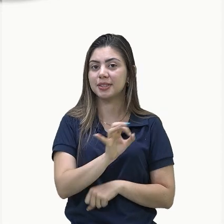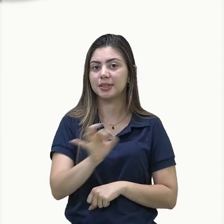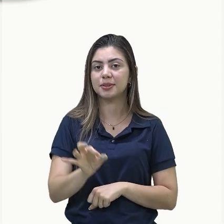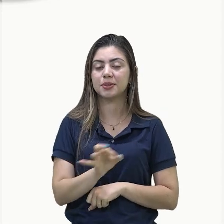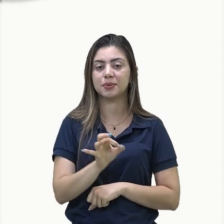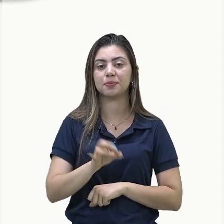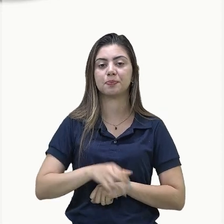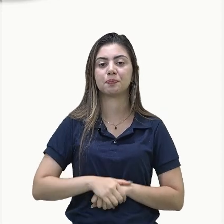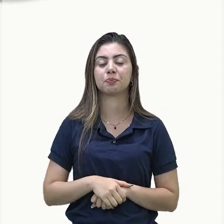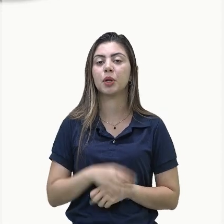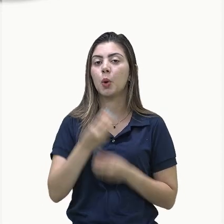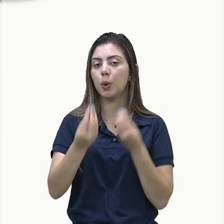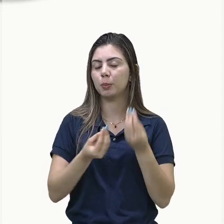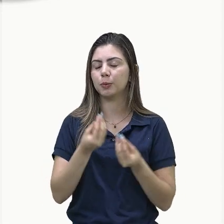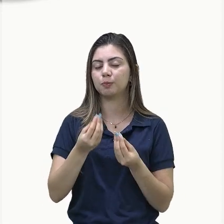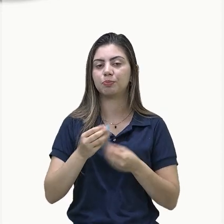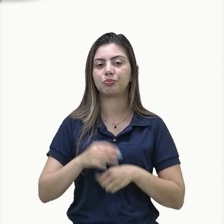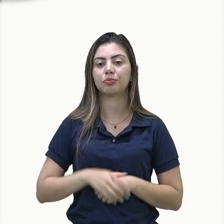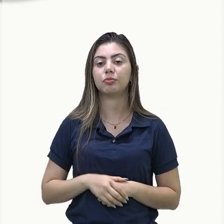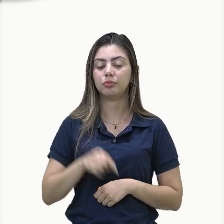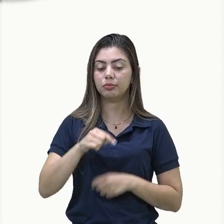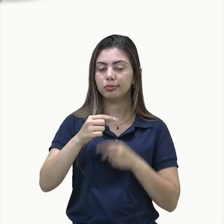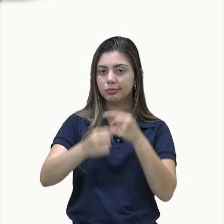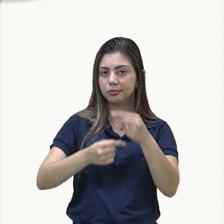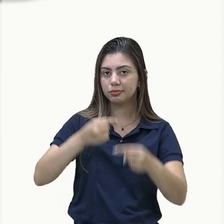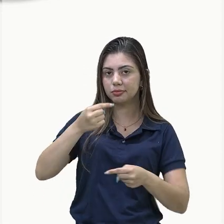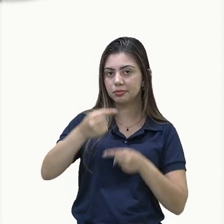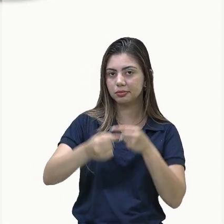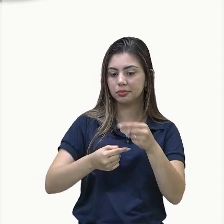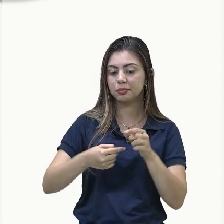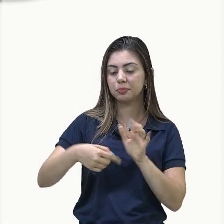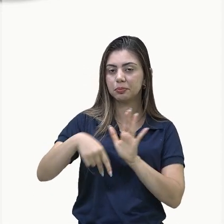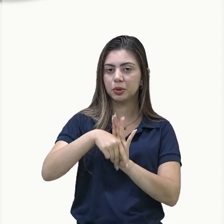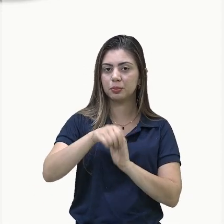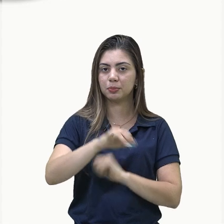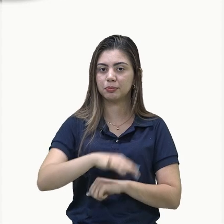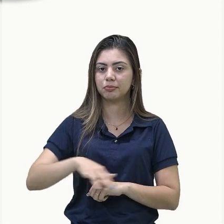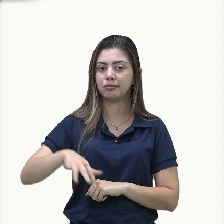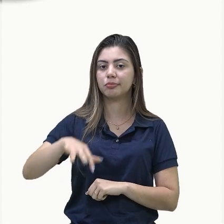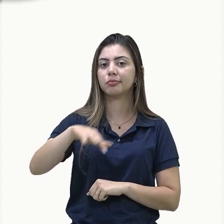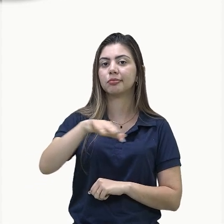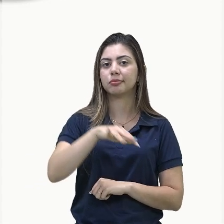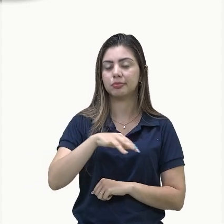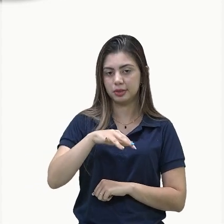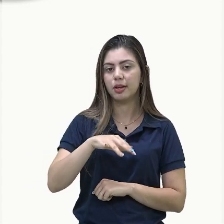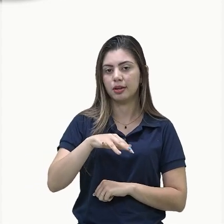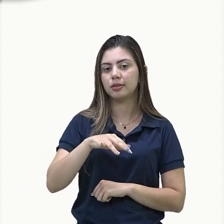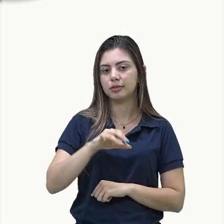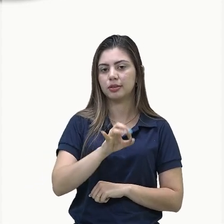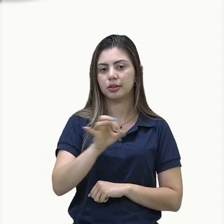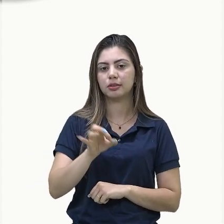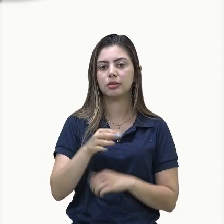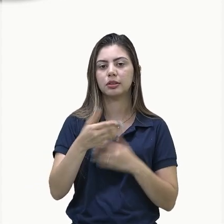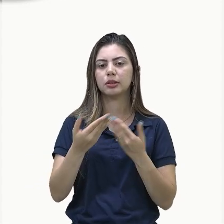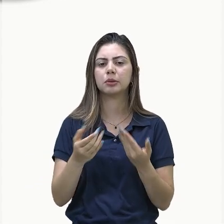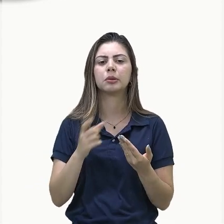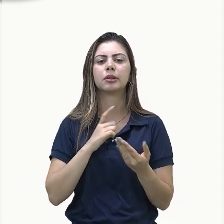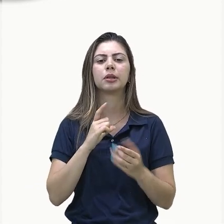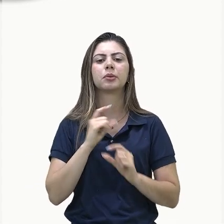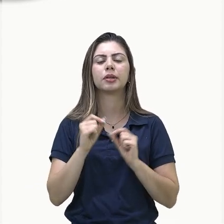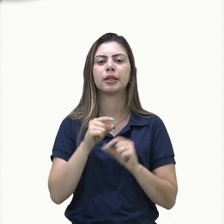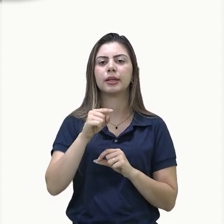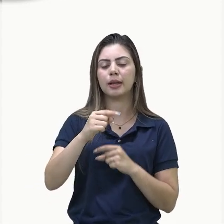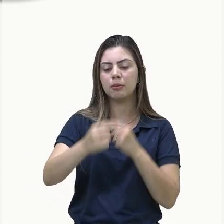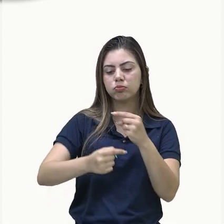Esse resistor, ele é um componente eletrônico projetado para transformar a energia elétrica em